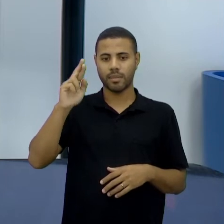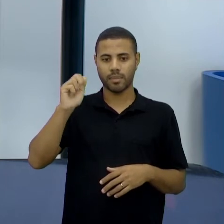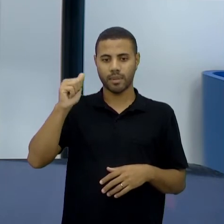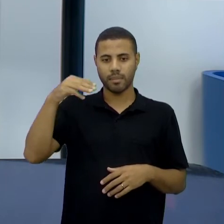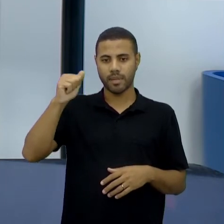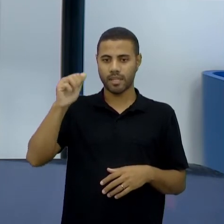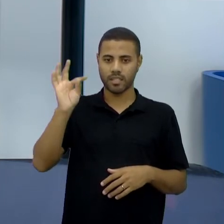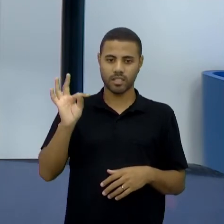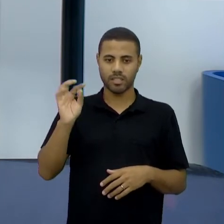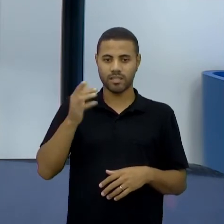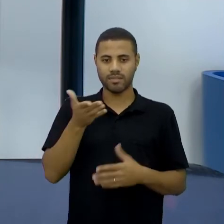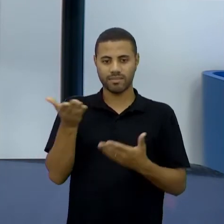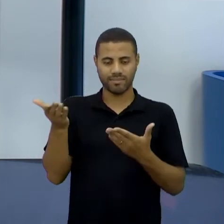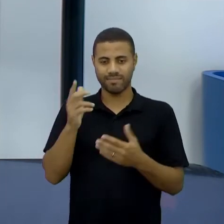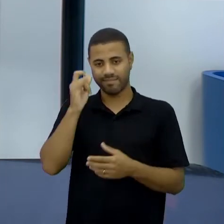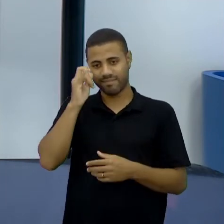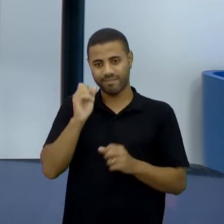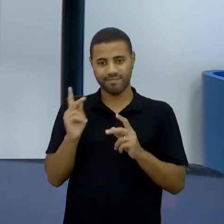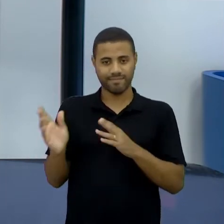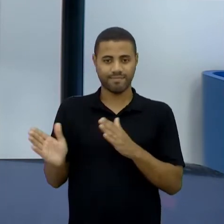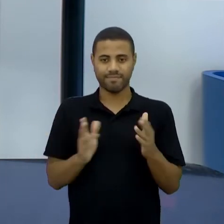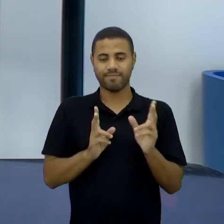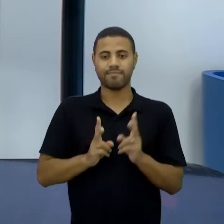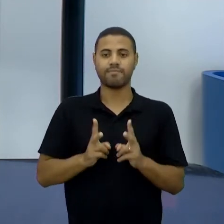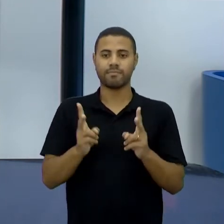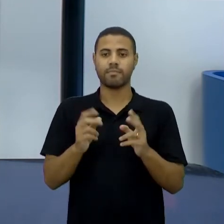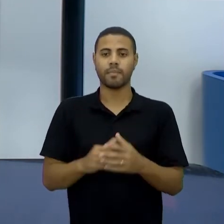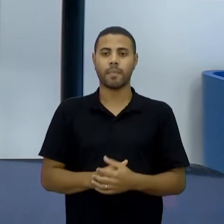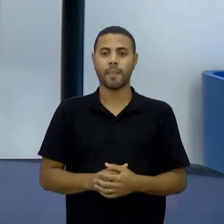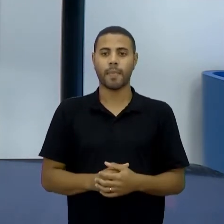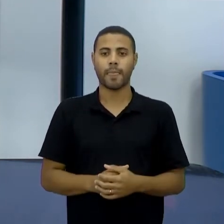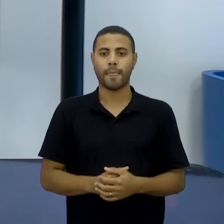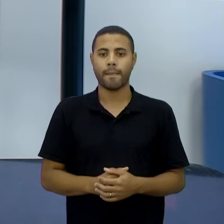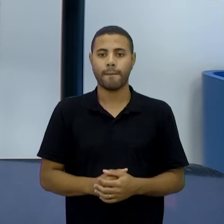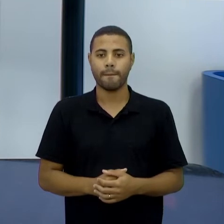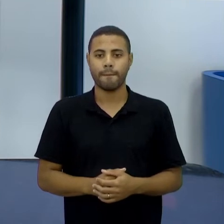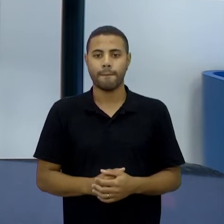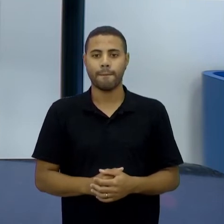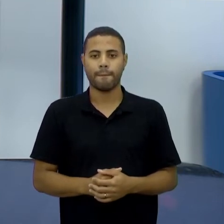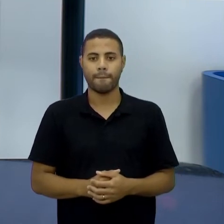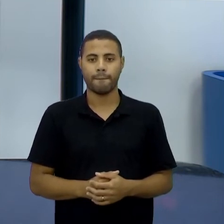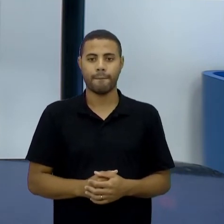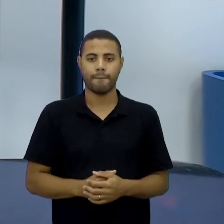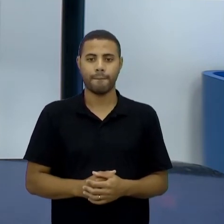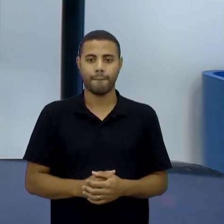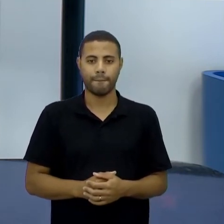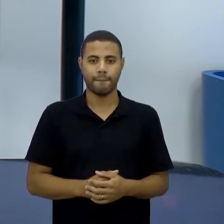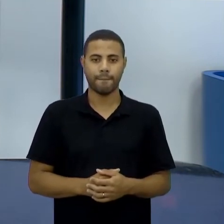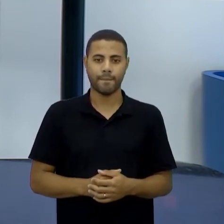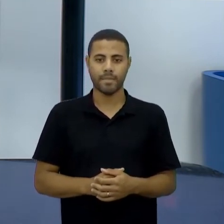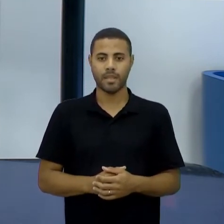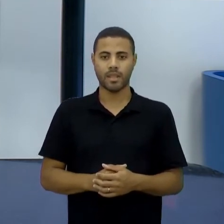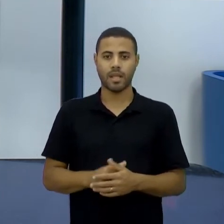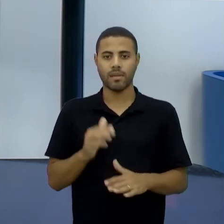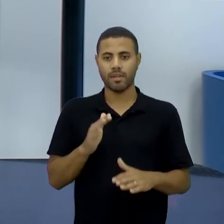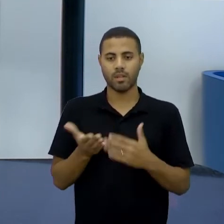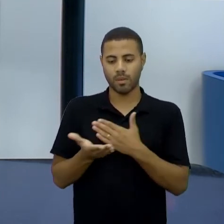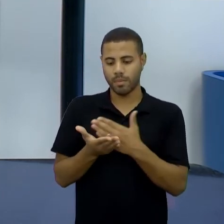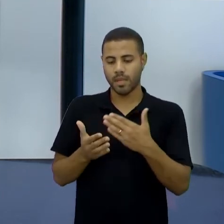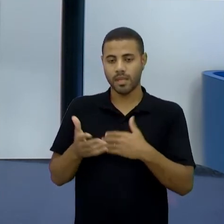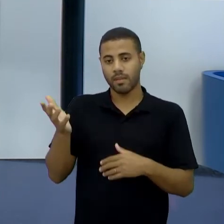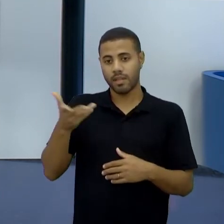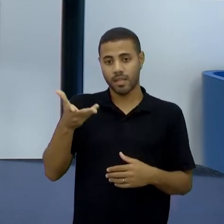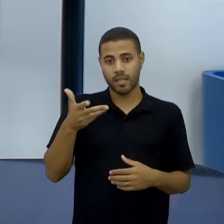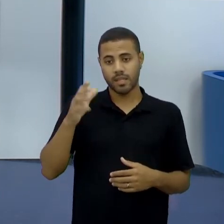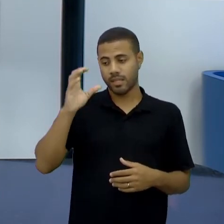beleza? Vamos dar seguimento aqui, ó. Só que além de você nem sempre começar com velocidade